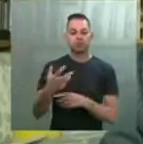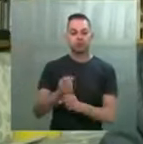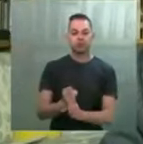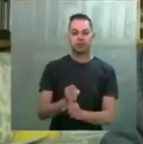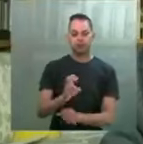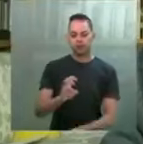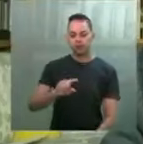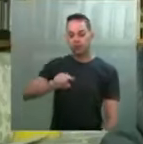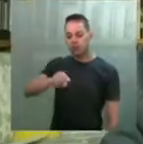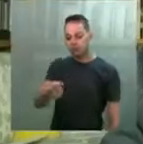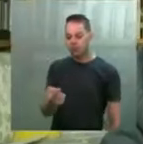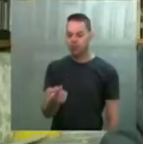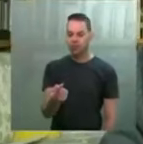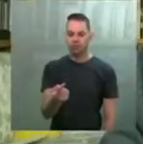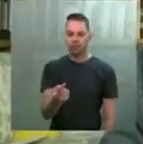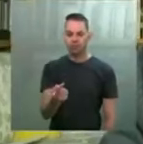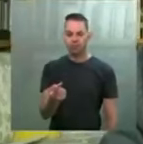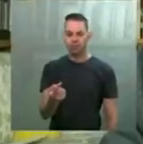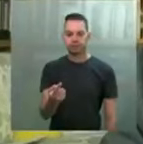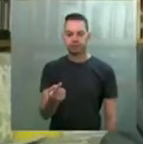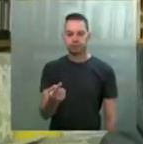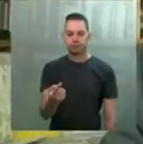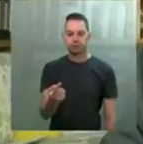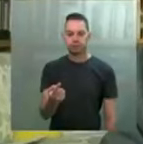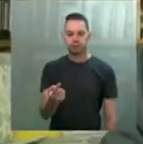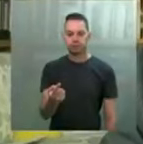mil partes por milhão.